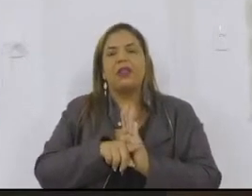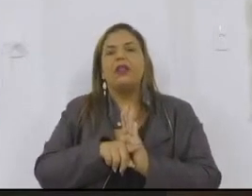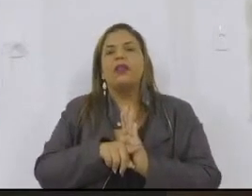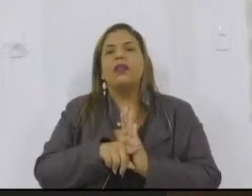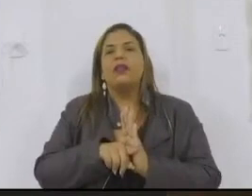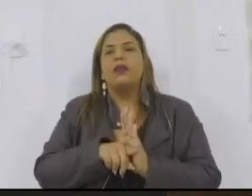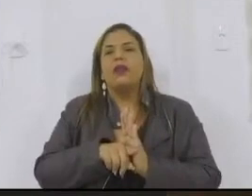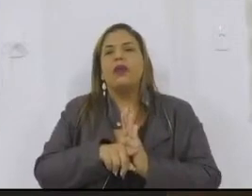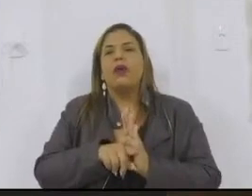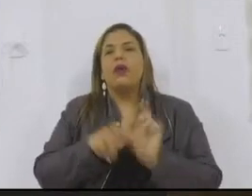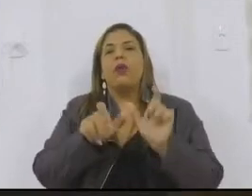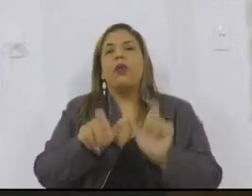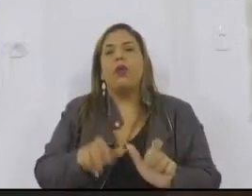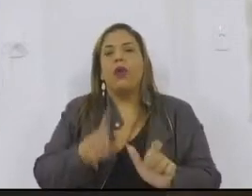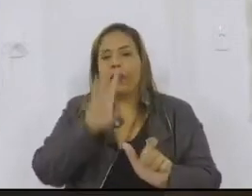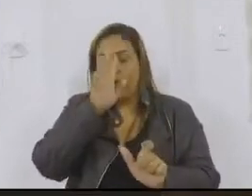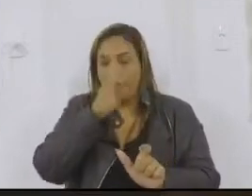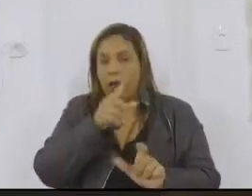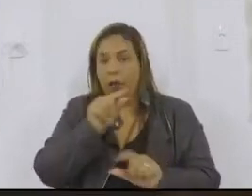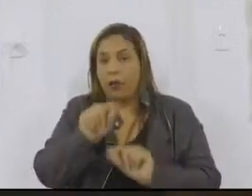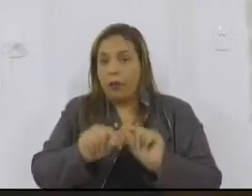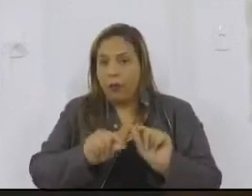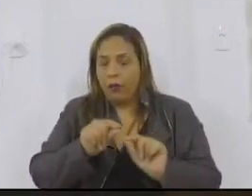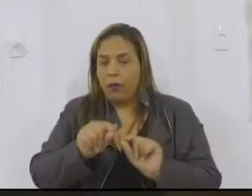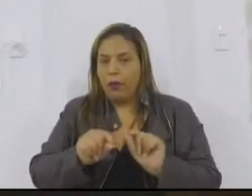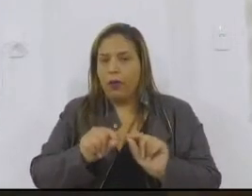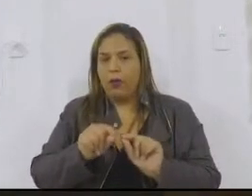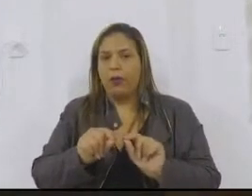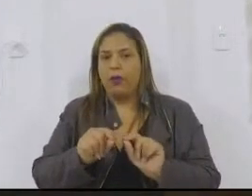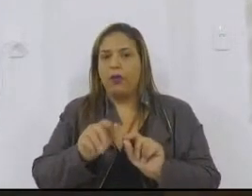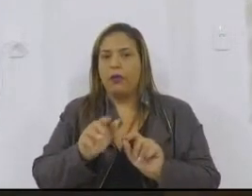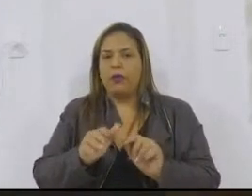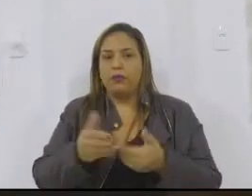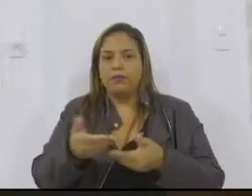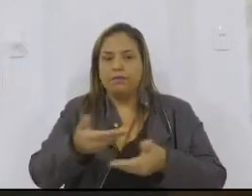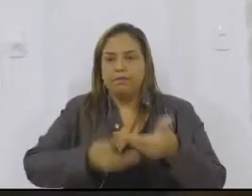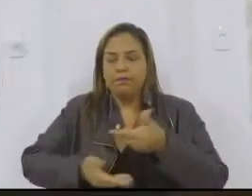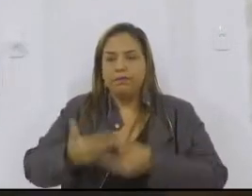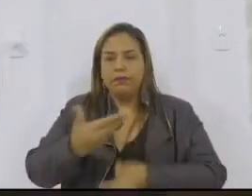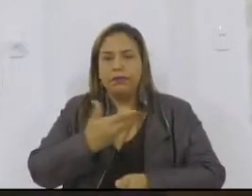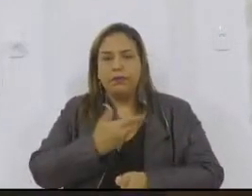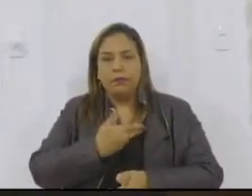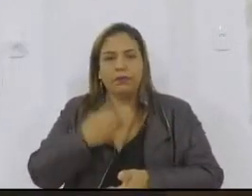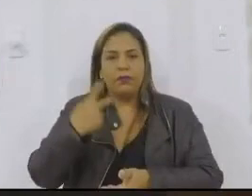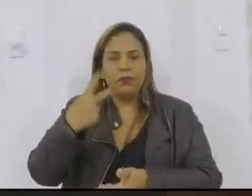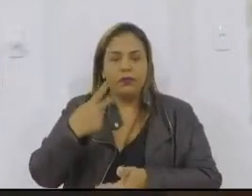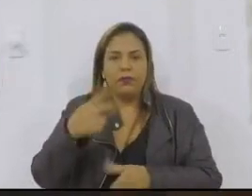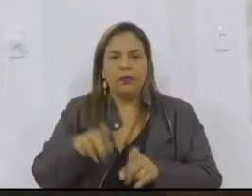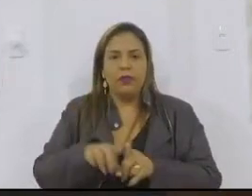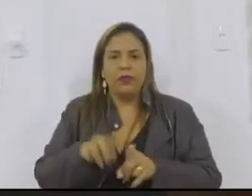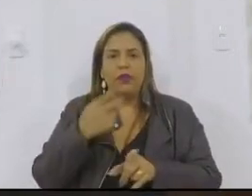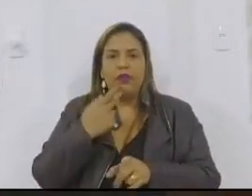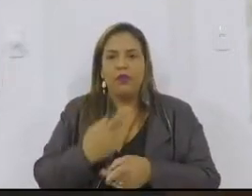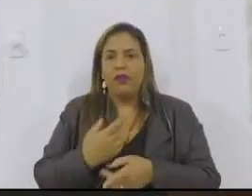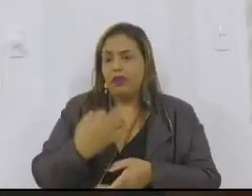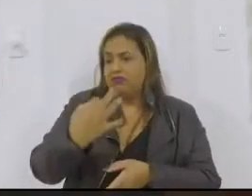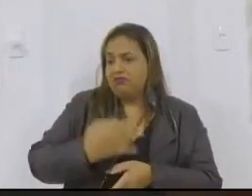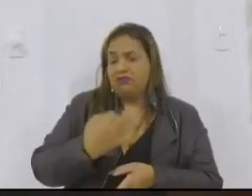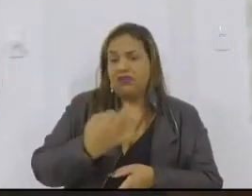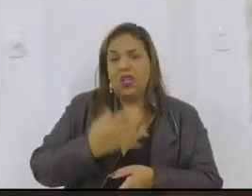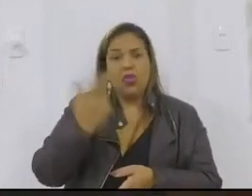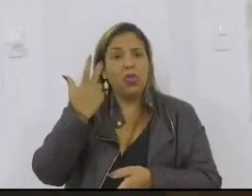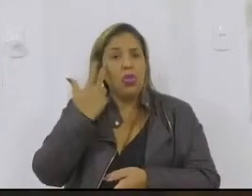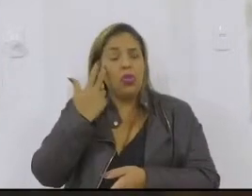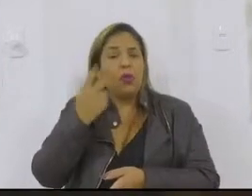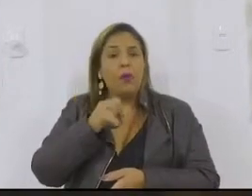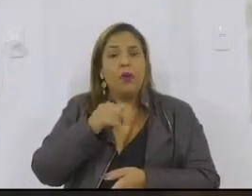O seguinte parecer: com máxima vênia aos meus pais e respeitando sempre que a decisão do plenário é soberana, digo que seria muito óbvio se estivéssemos aqui